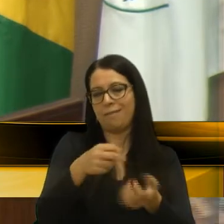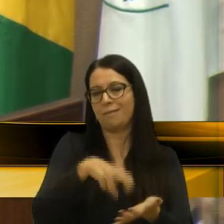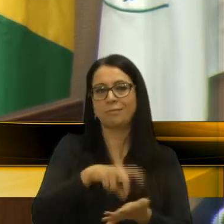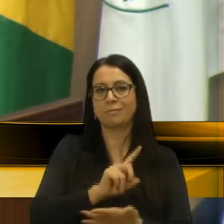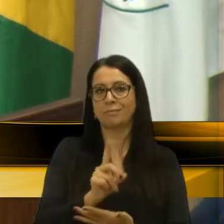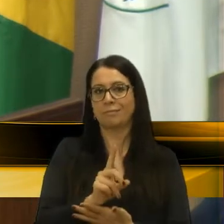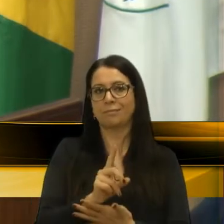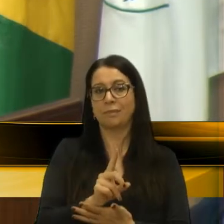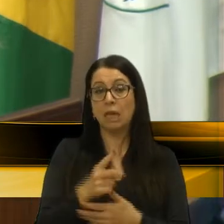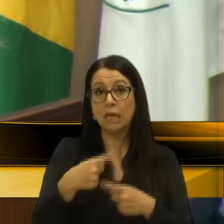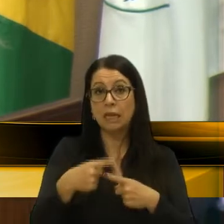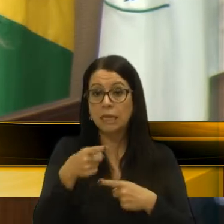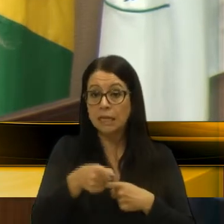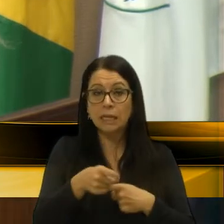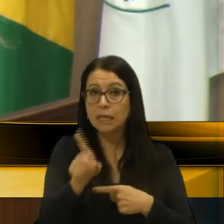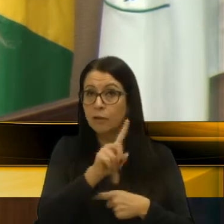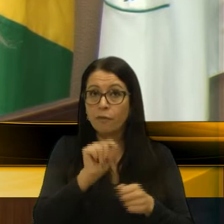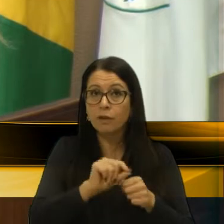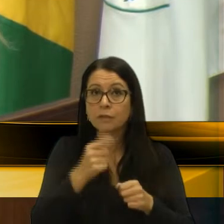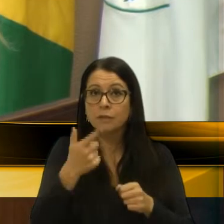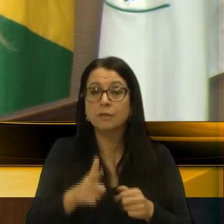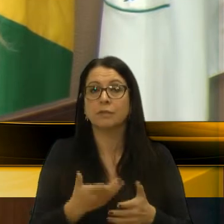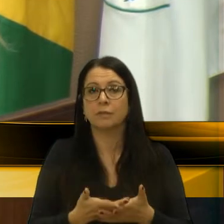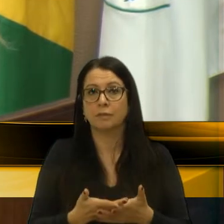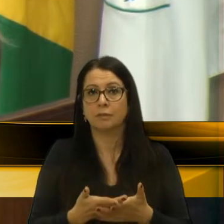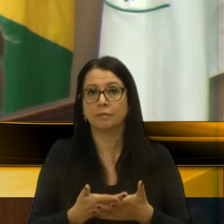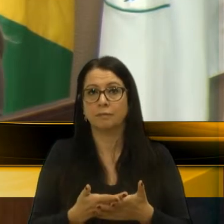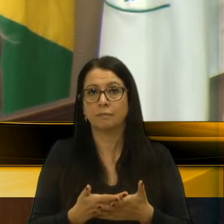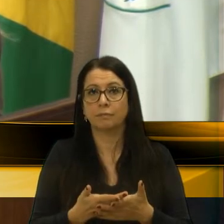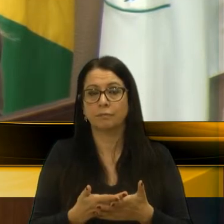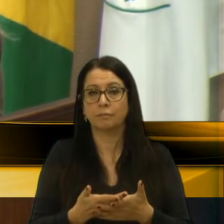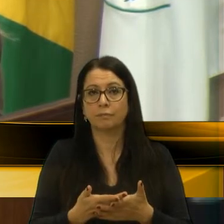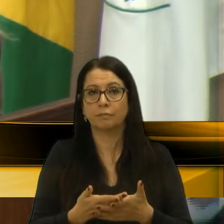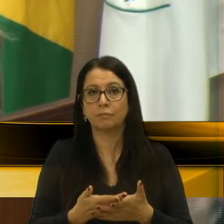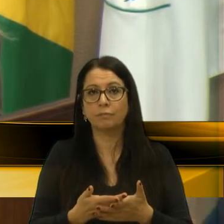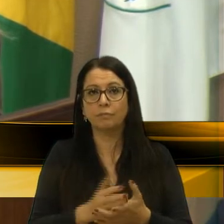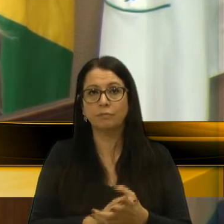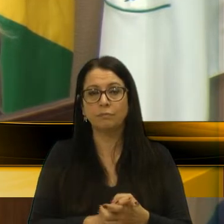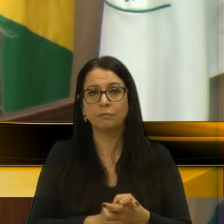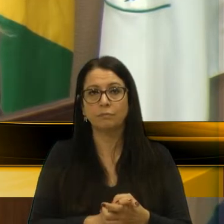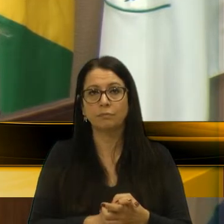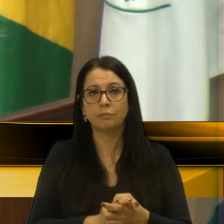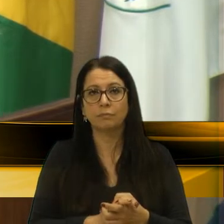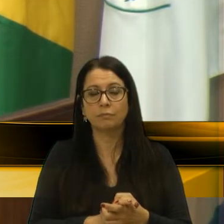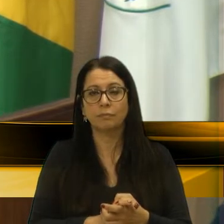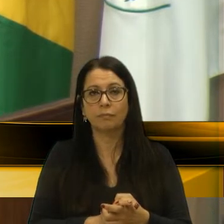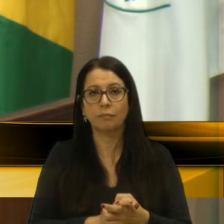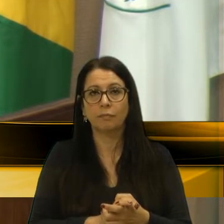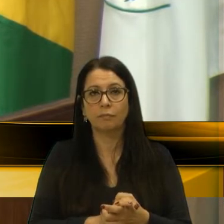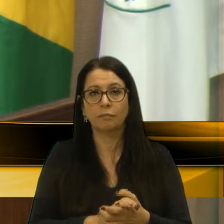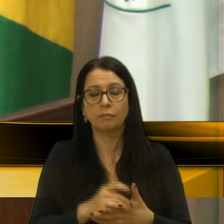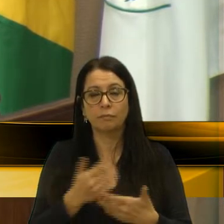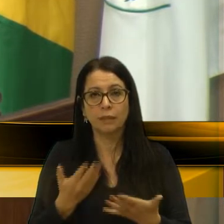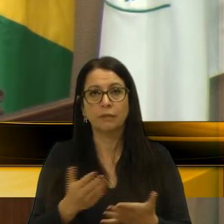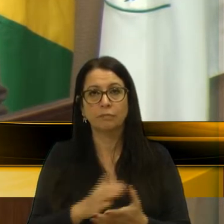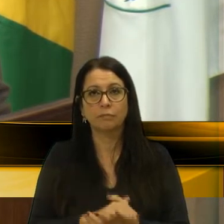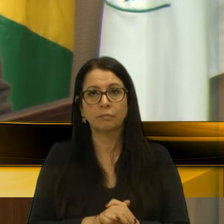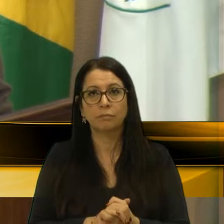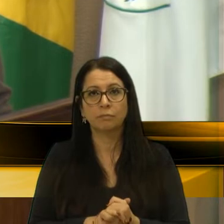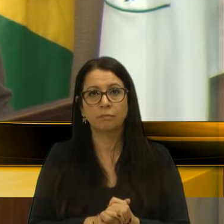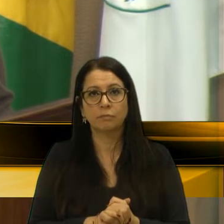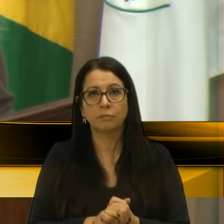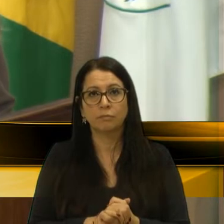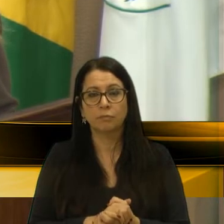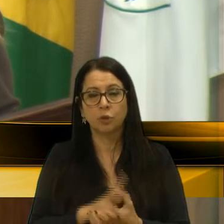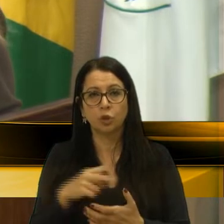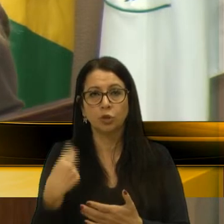castigo. A gente quer que ele não faça, que ele não cometa aquela infração. Então,